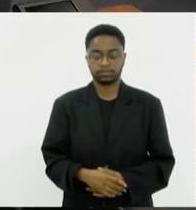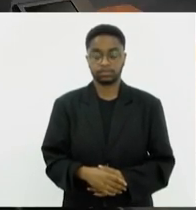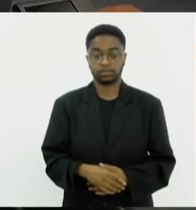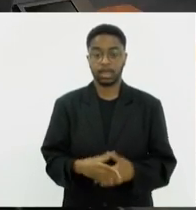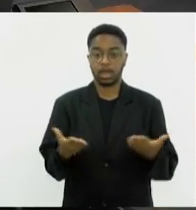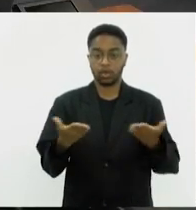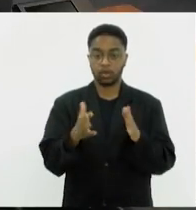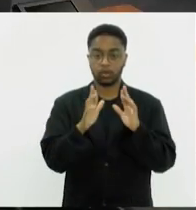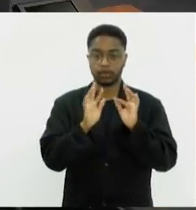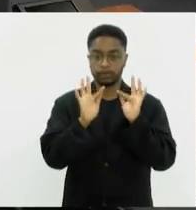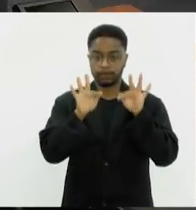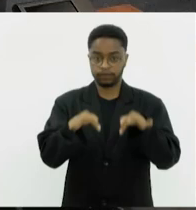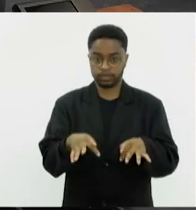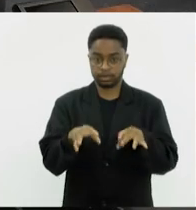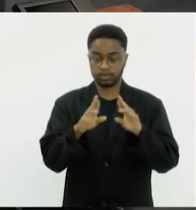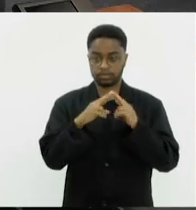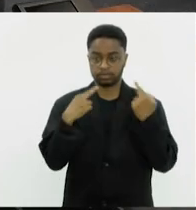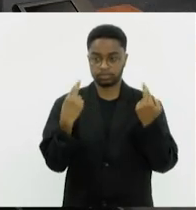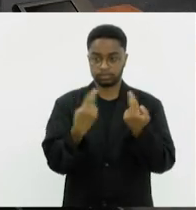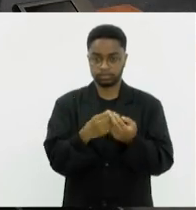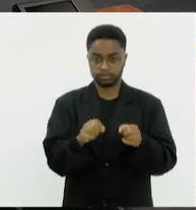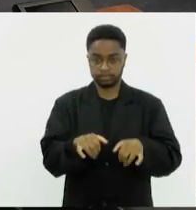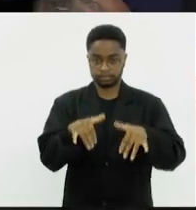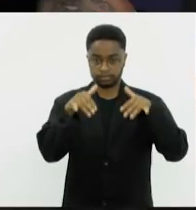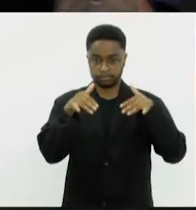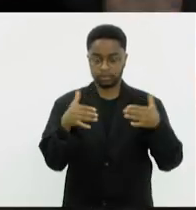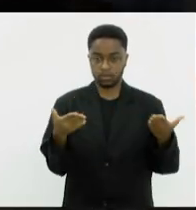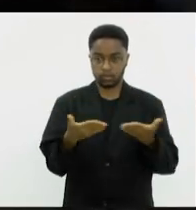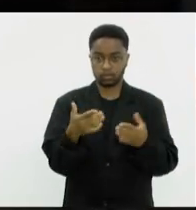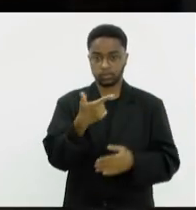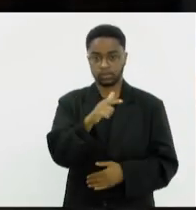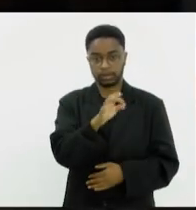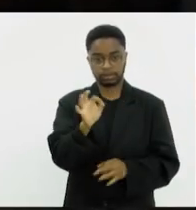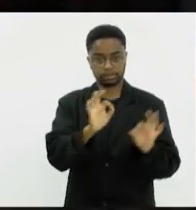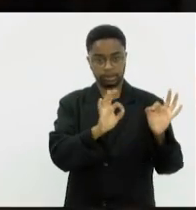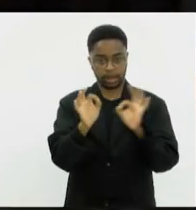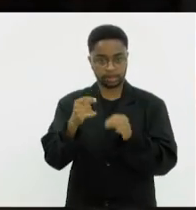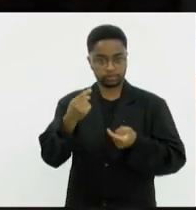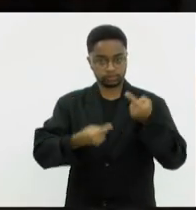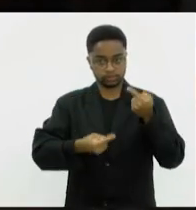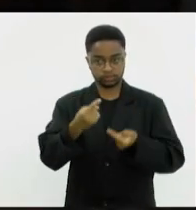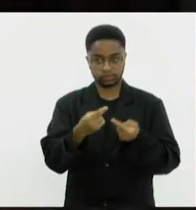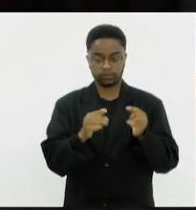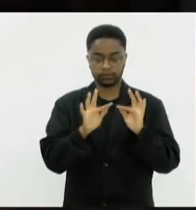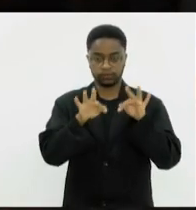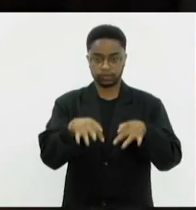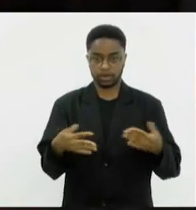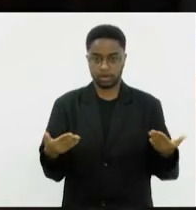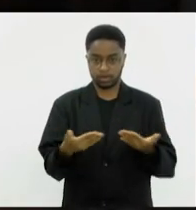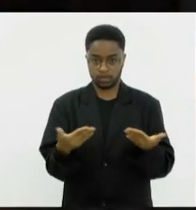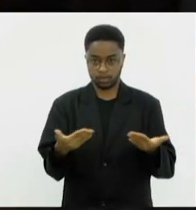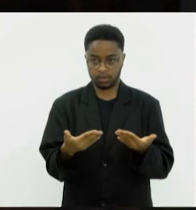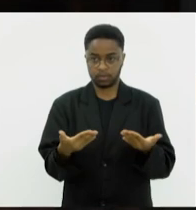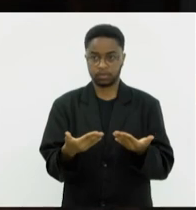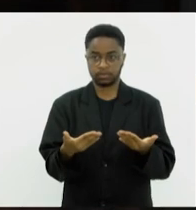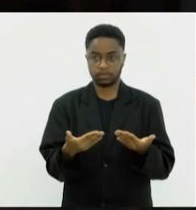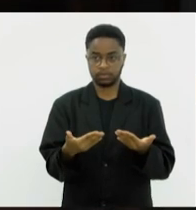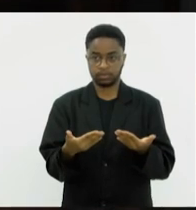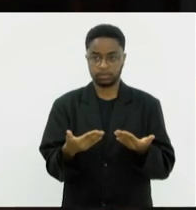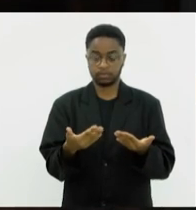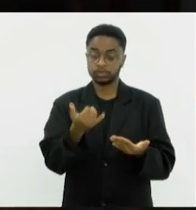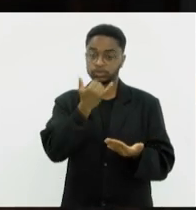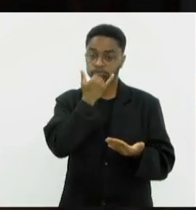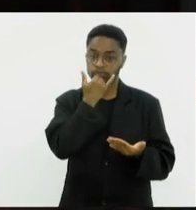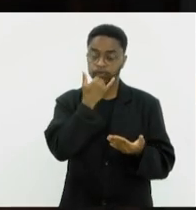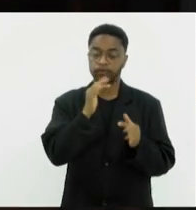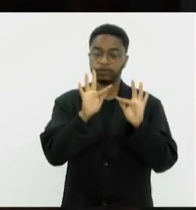Está encerrada a sessão. Nada mais havendo a tratar, encerra-se a sessão.